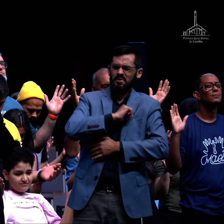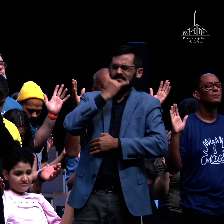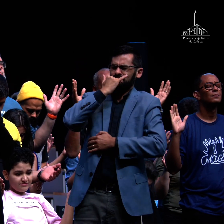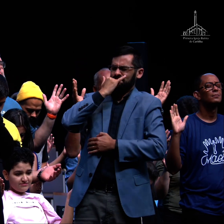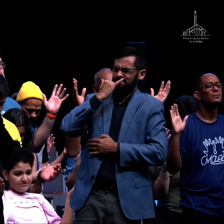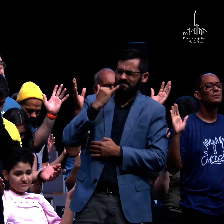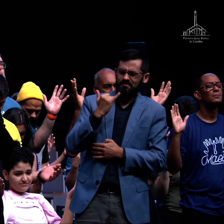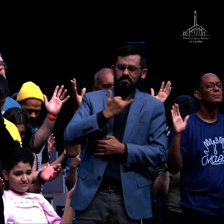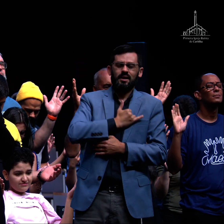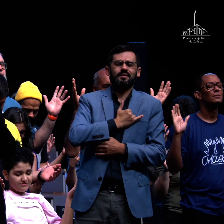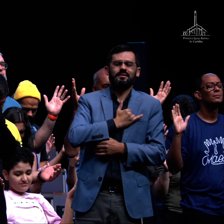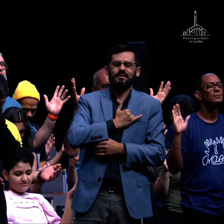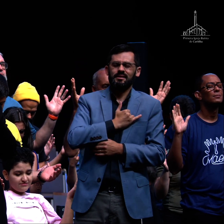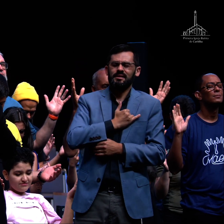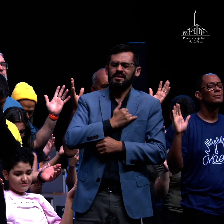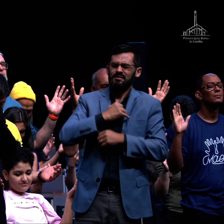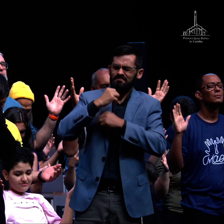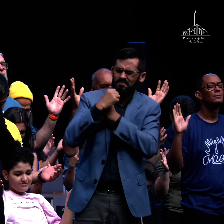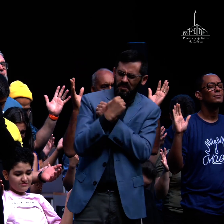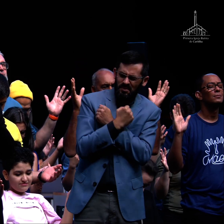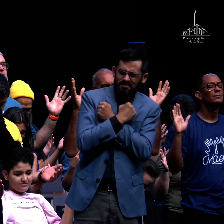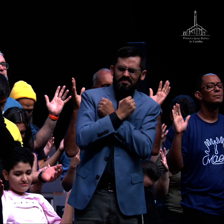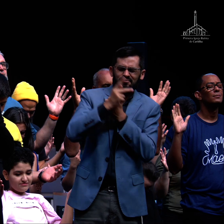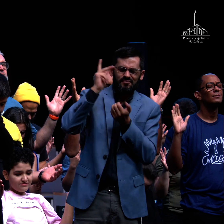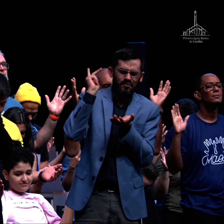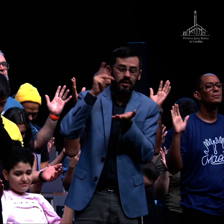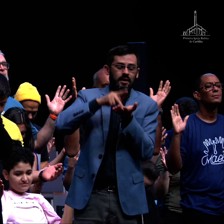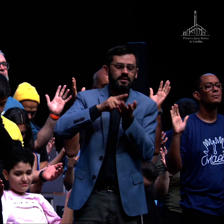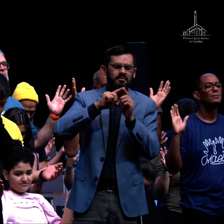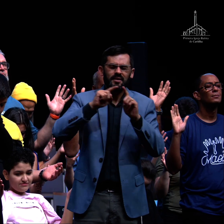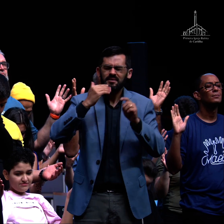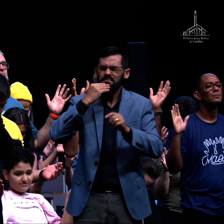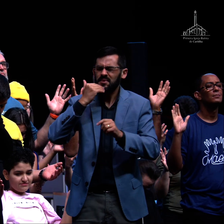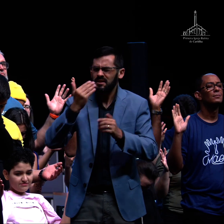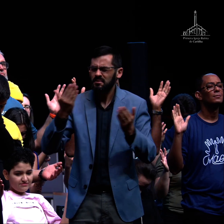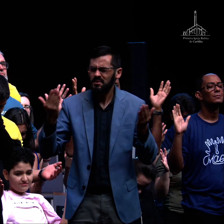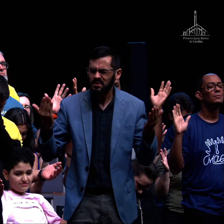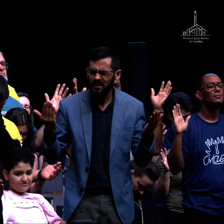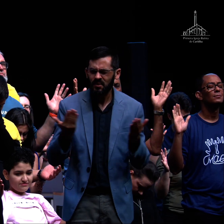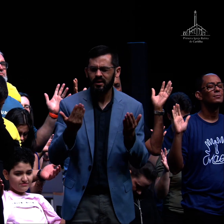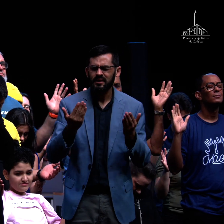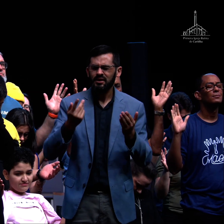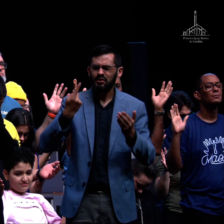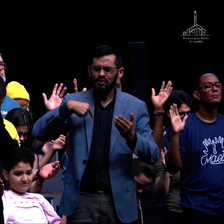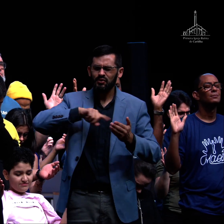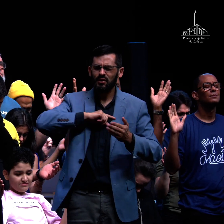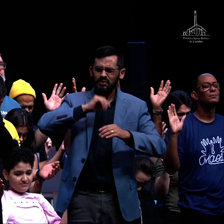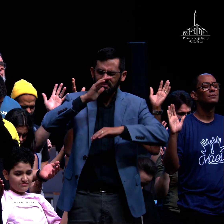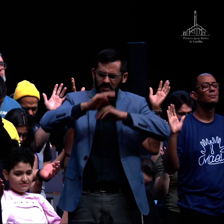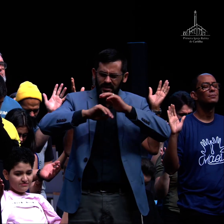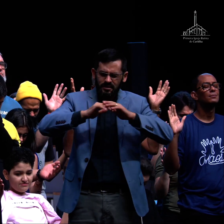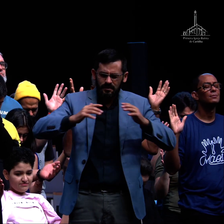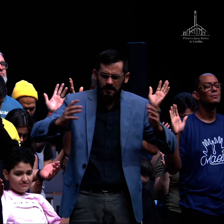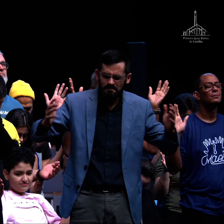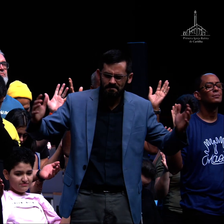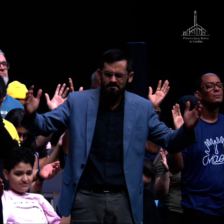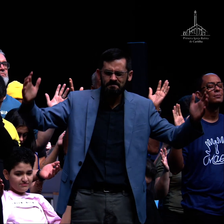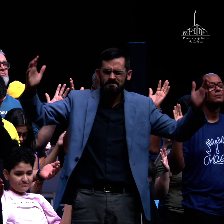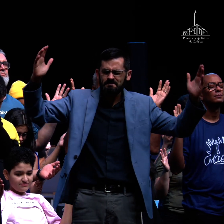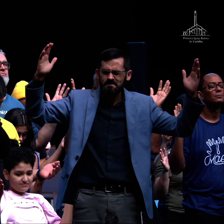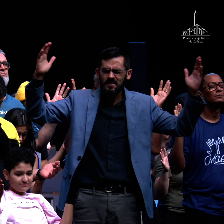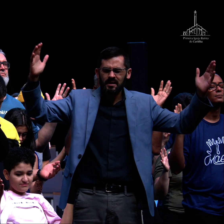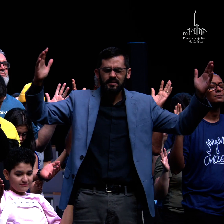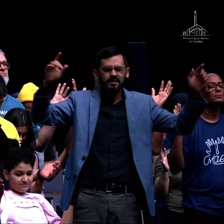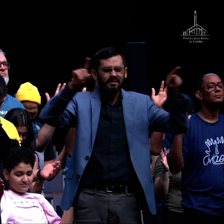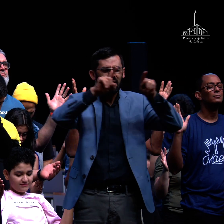perdão, Pai, recebendo o teu acolhimento. Mas suplicamos para que os nossos braços também se ergam na